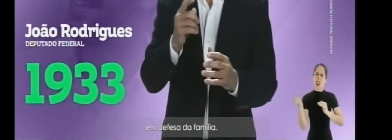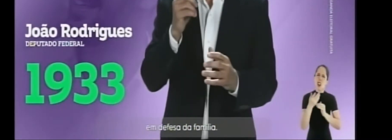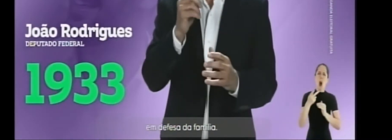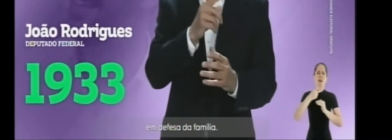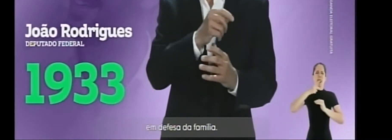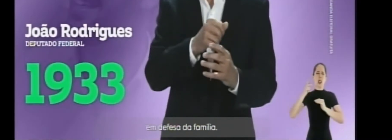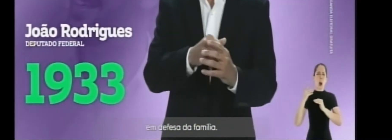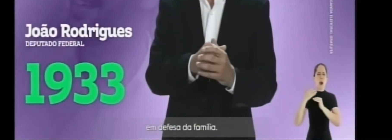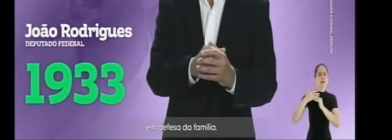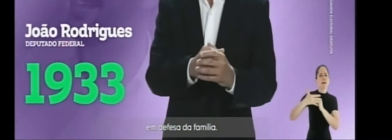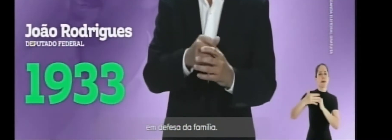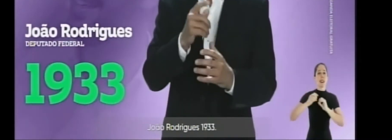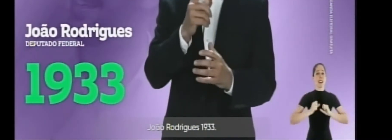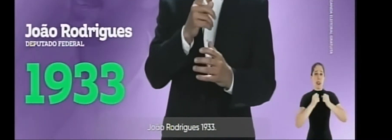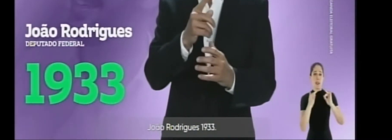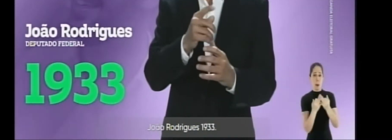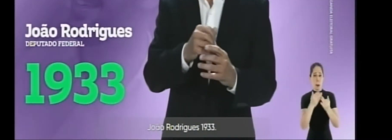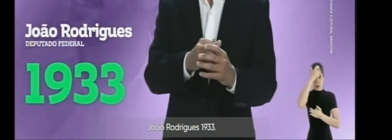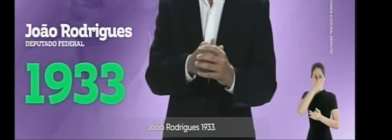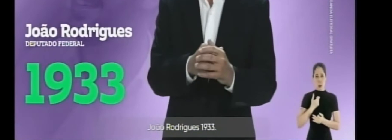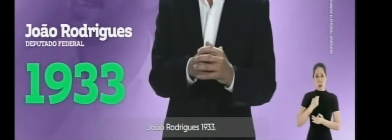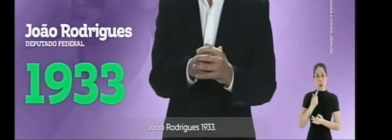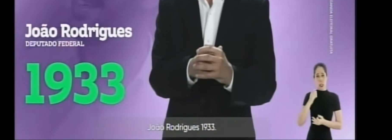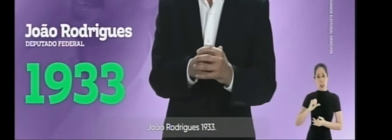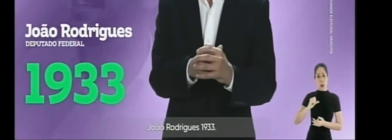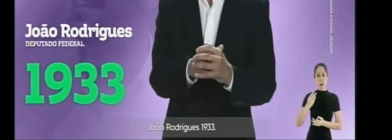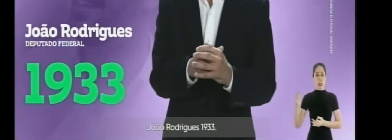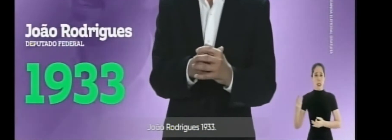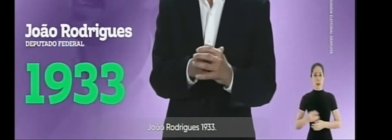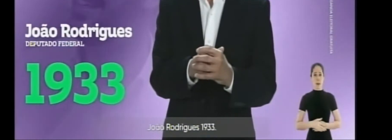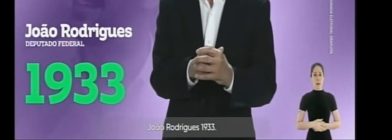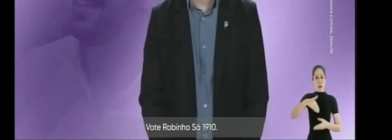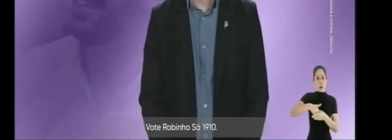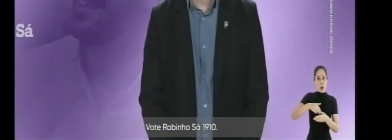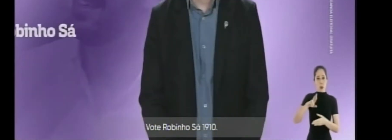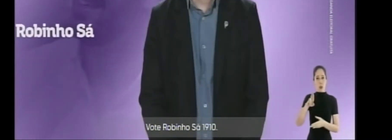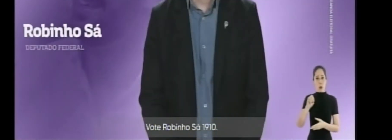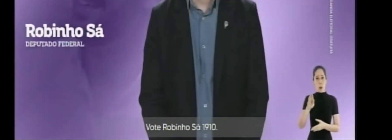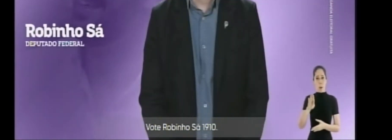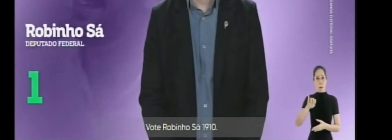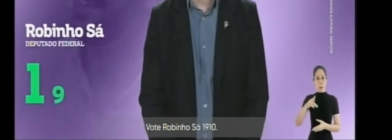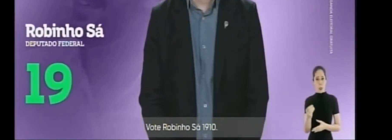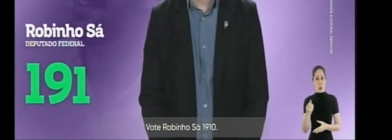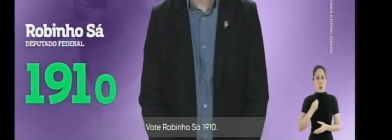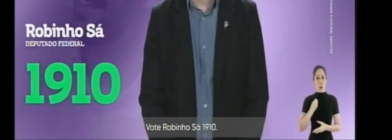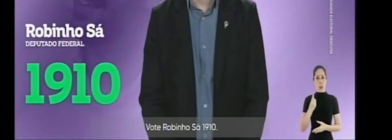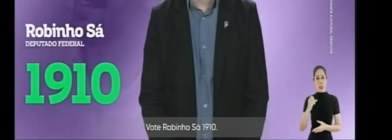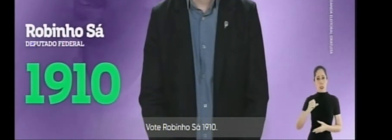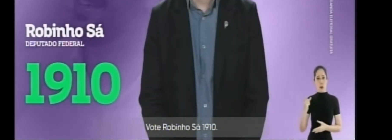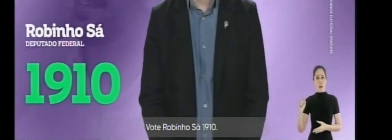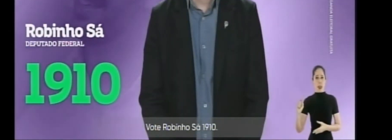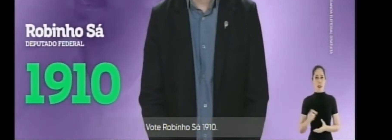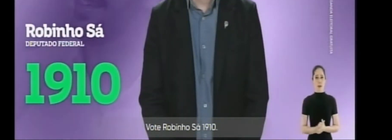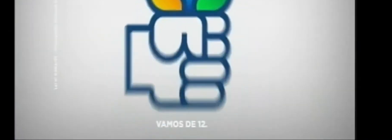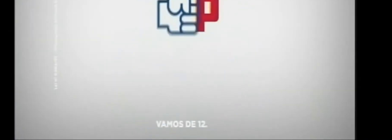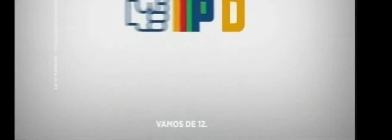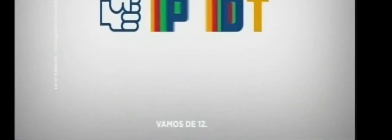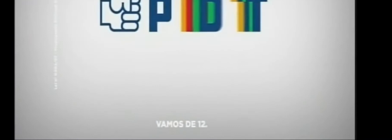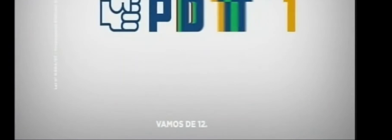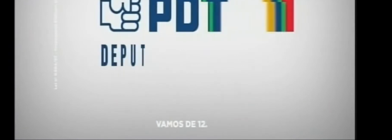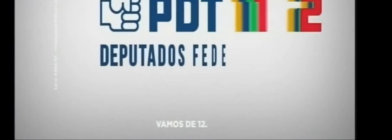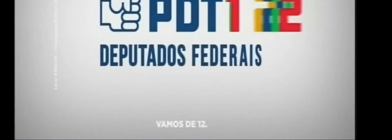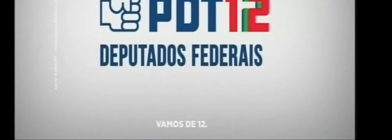nova história em defesa da família. João Rodrigues, 19-33. Vote Robinho Sá, 19-10.